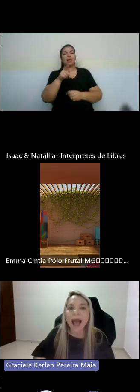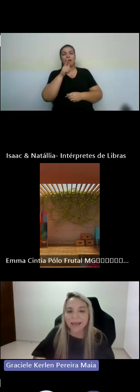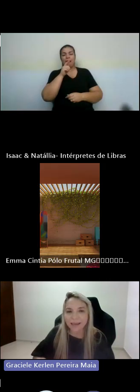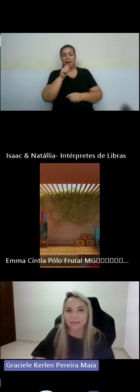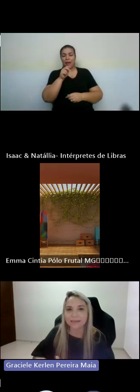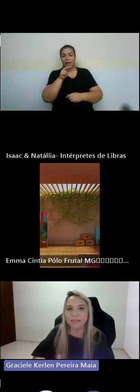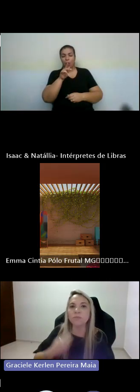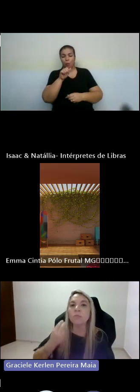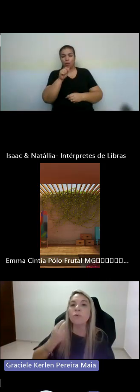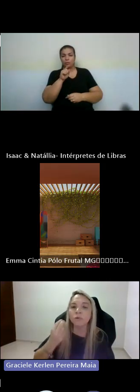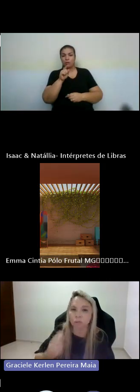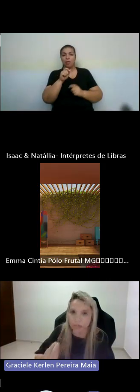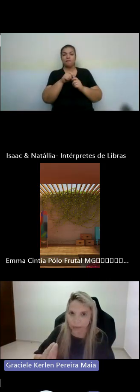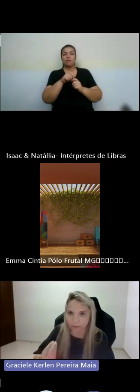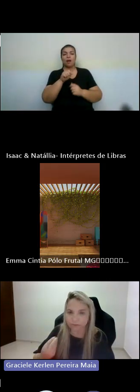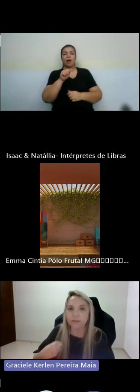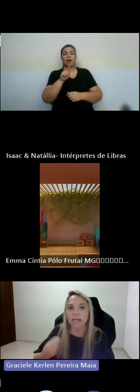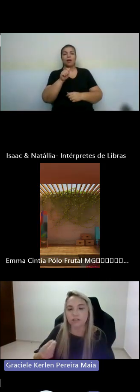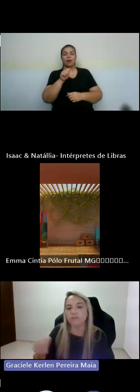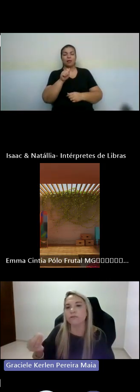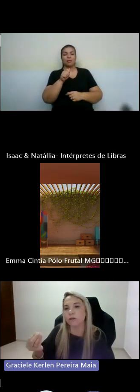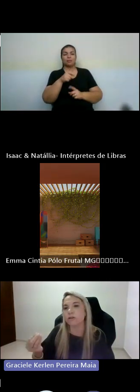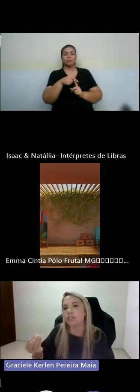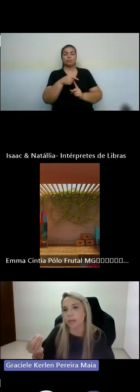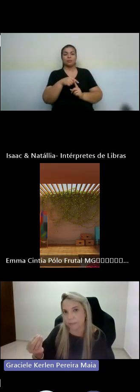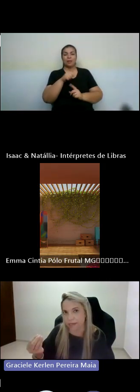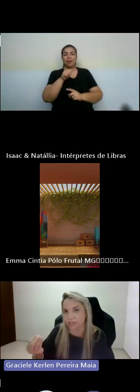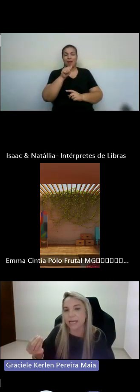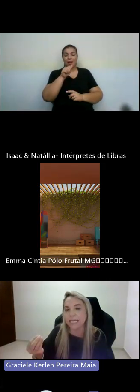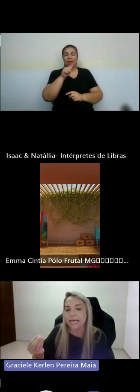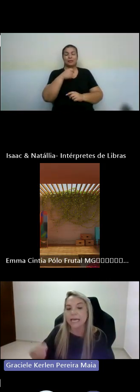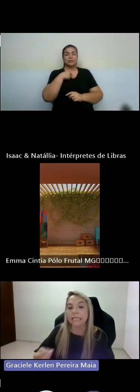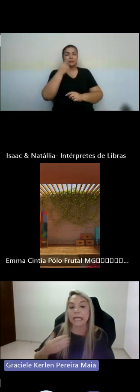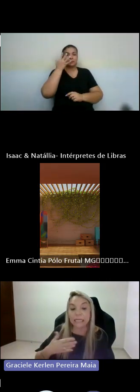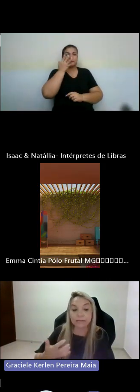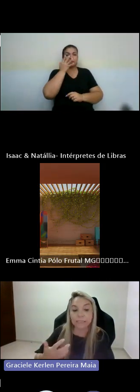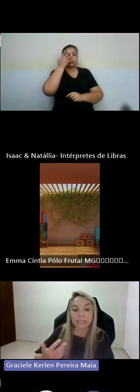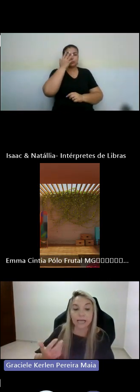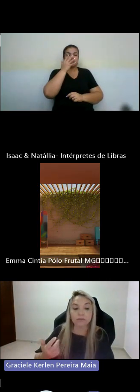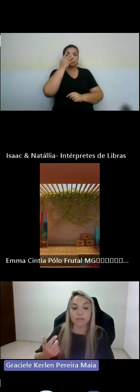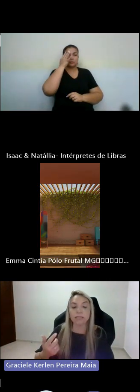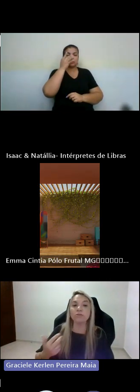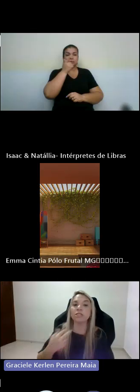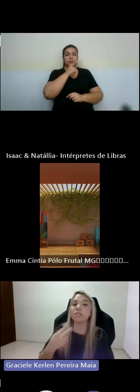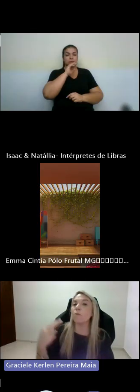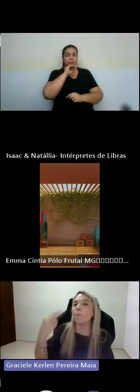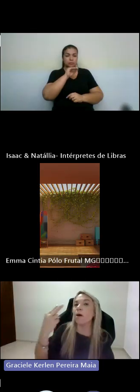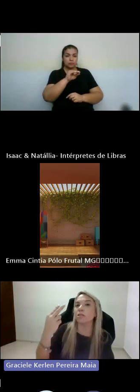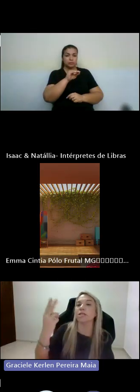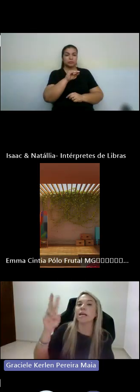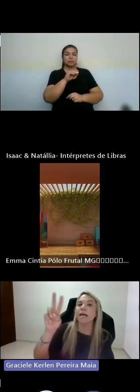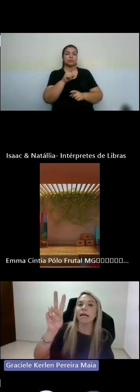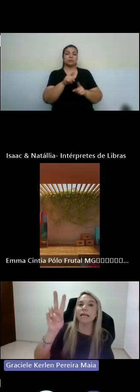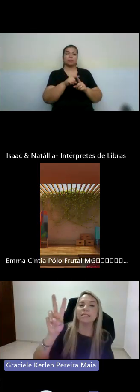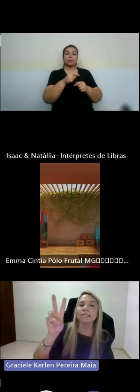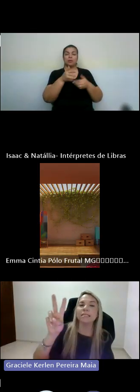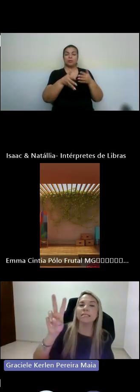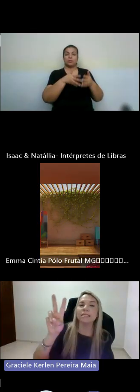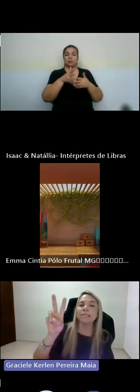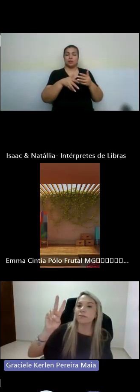o A exige muito dela, fonética e fonologicamente, né? Na língua de sinais, o sinal de não pode,